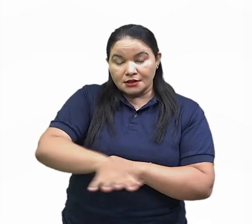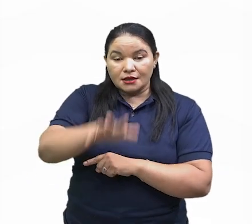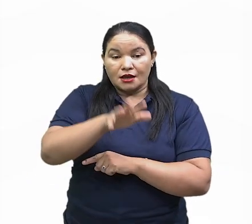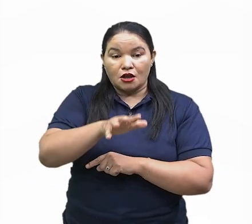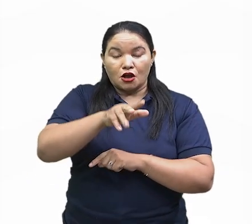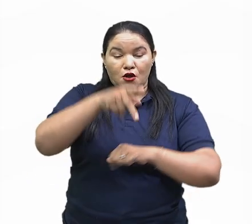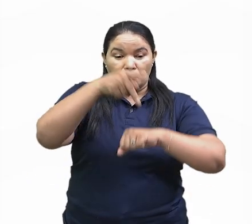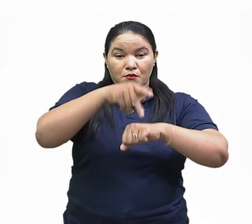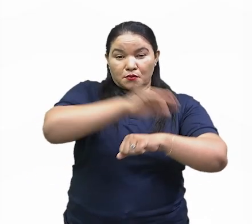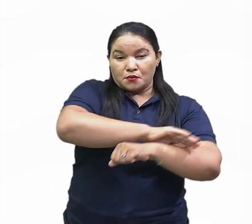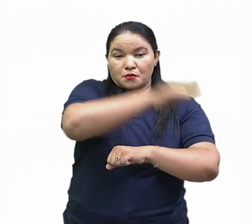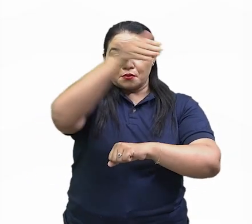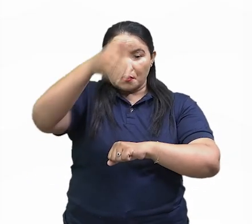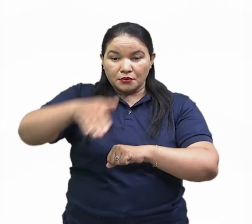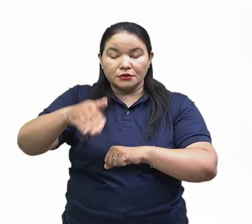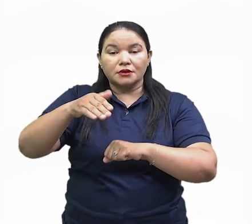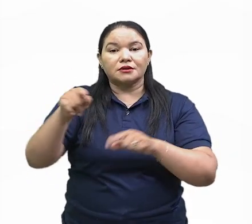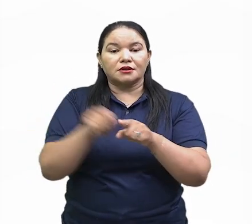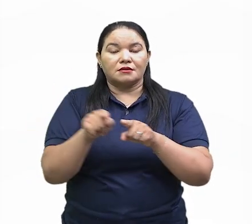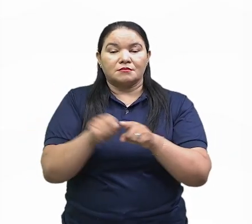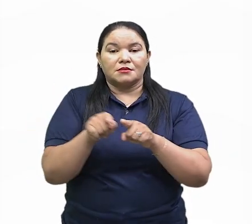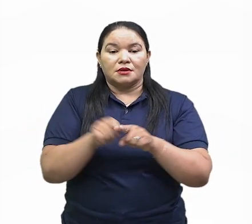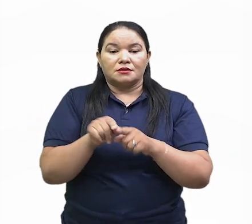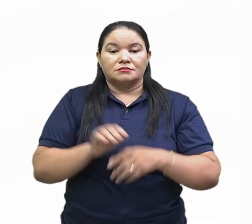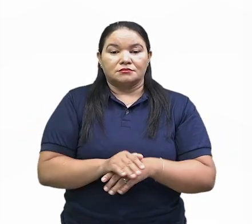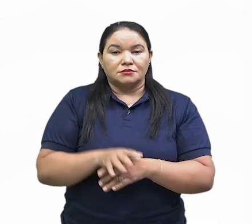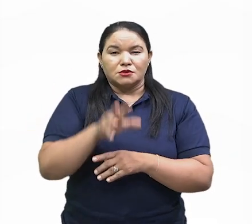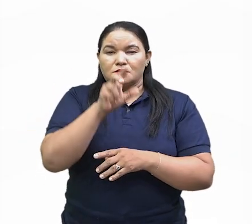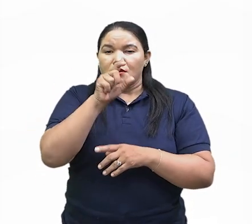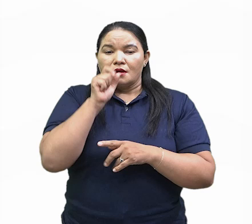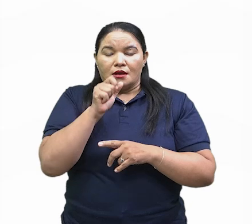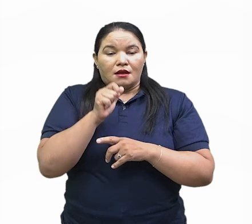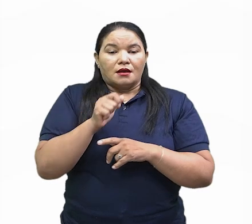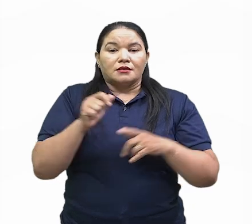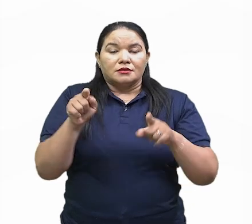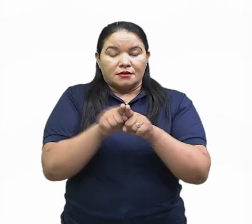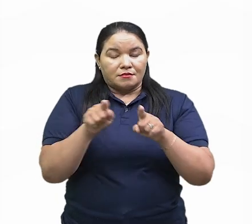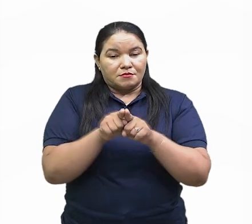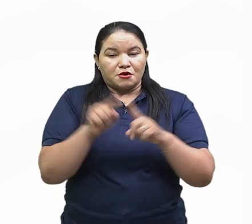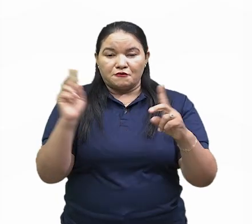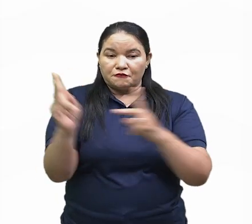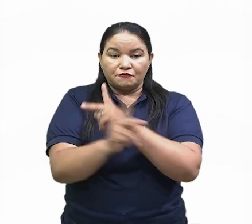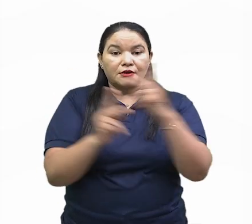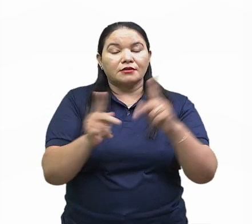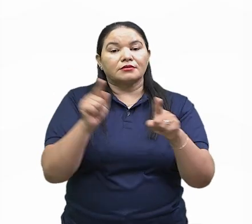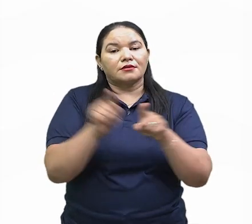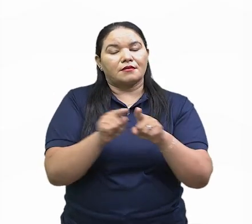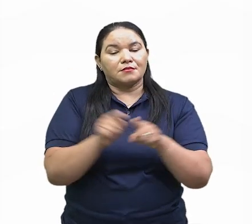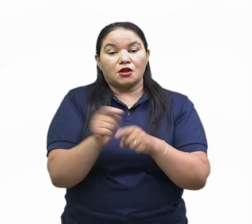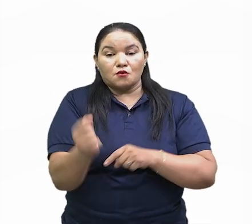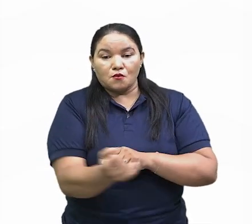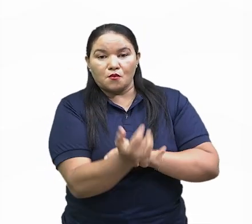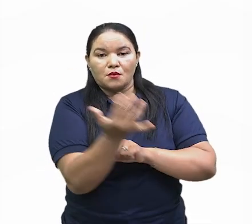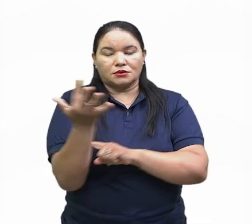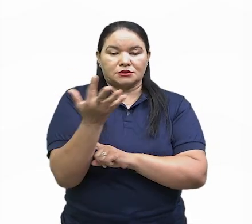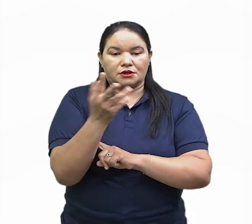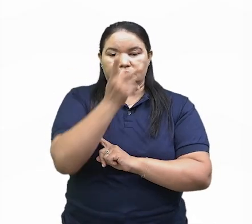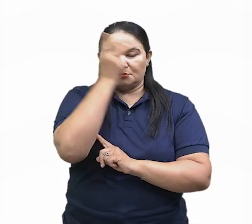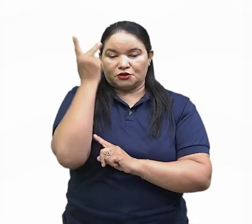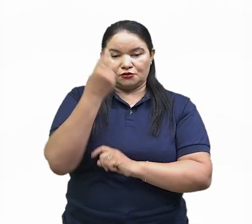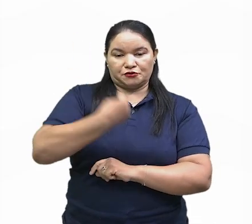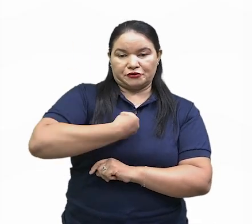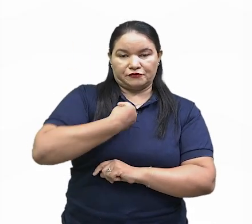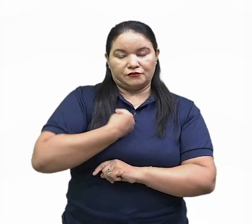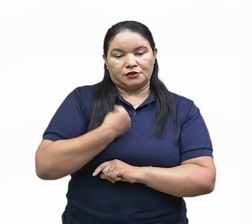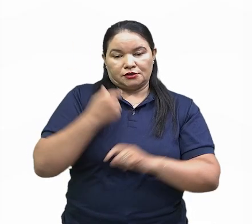muito montanhosas ali, né, onde o ar ele acaba ficando mais rarefeito, também a quantidade de habitantes ela acaba sendo menor,